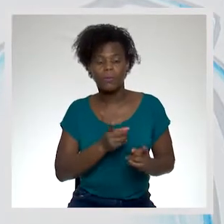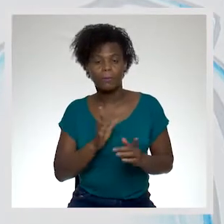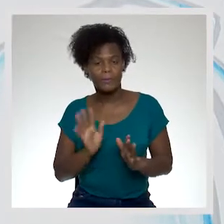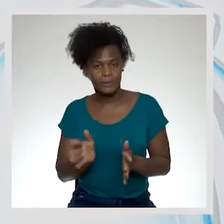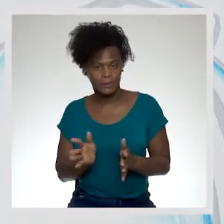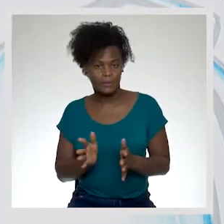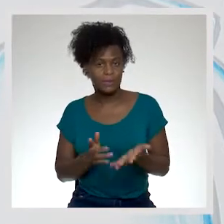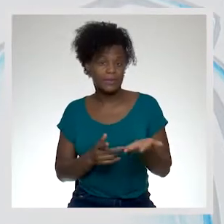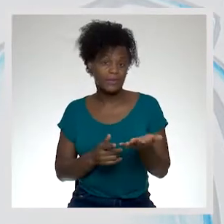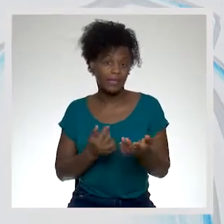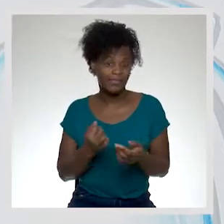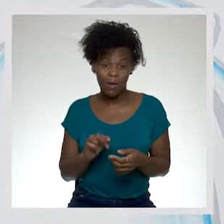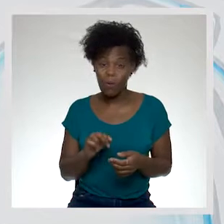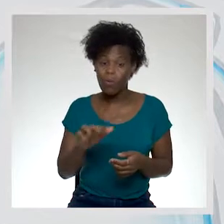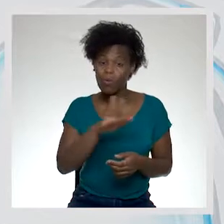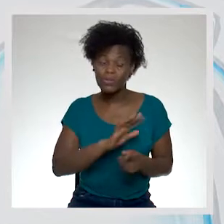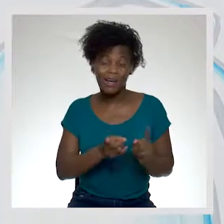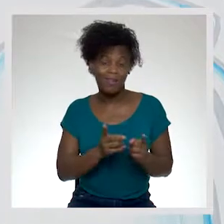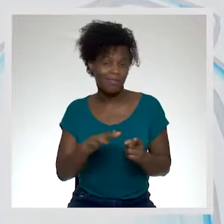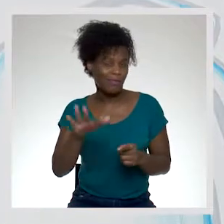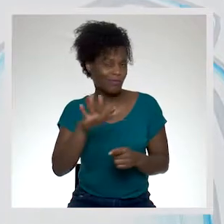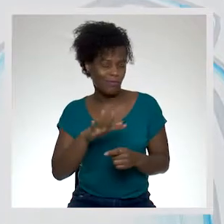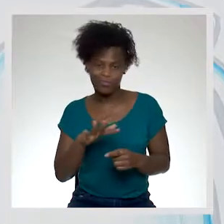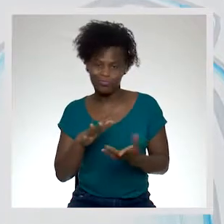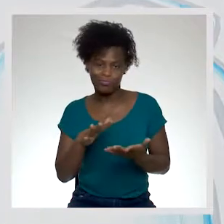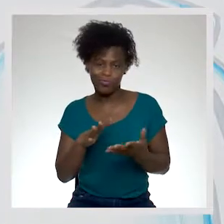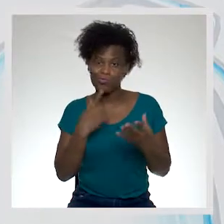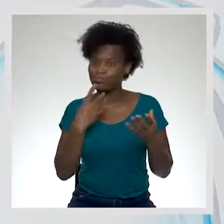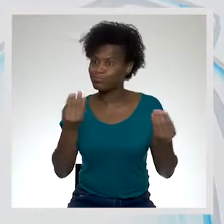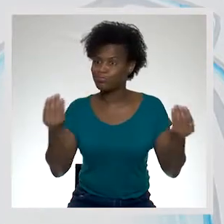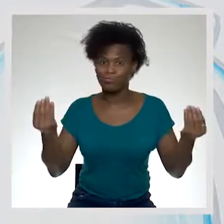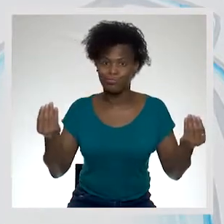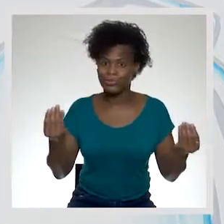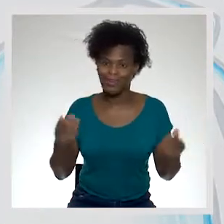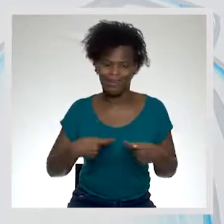usar e não usar de forma excessiva.